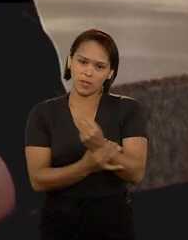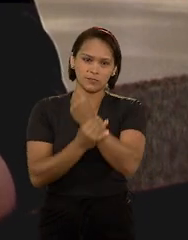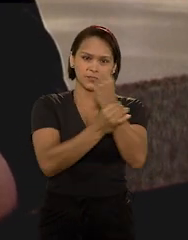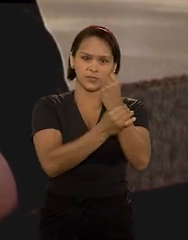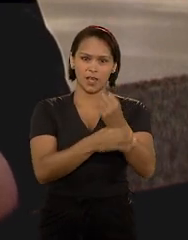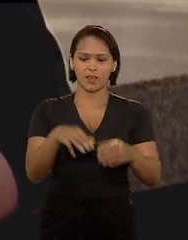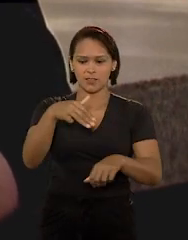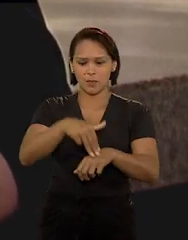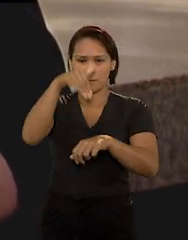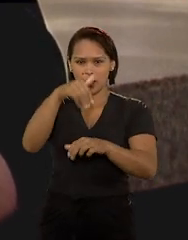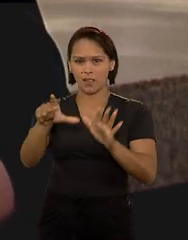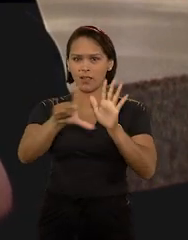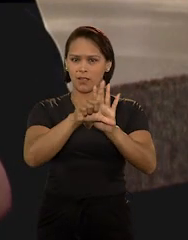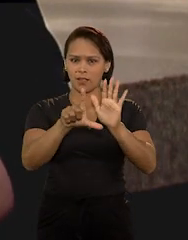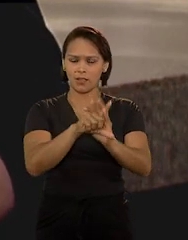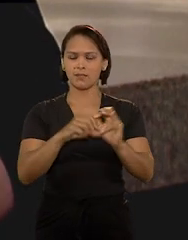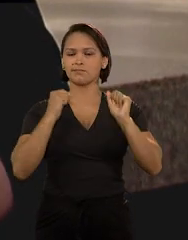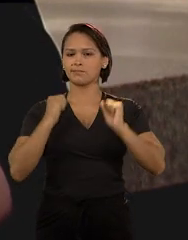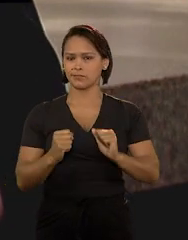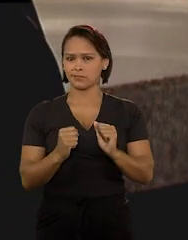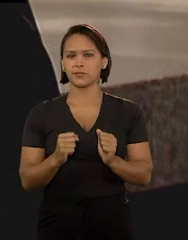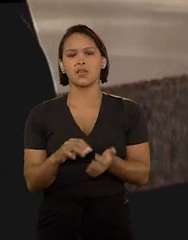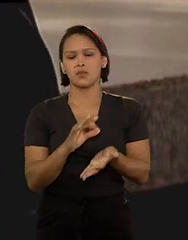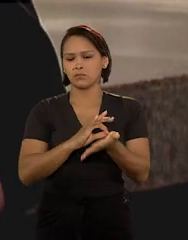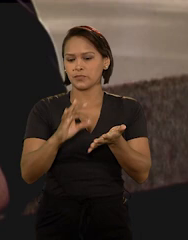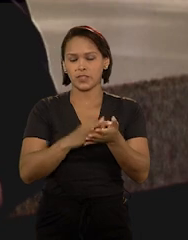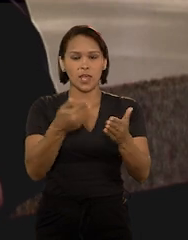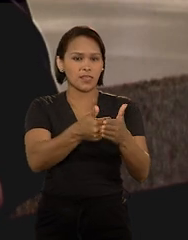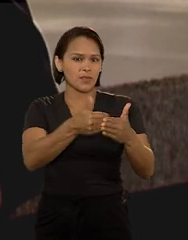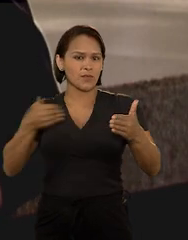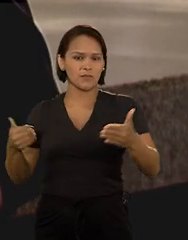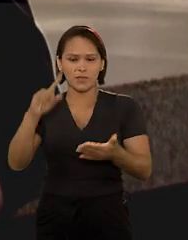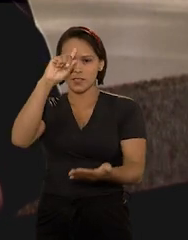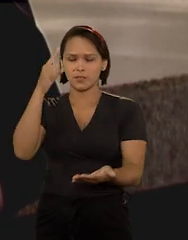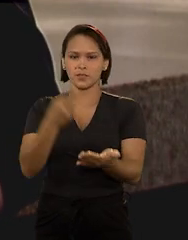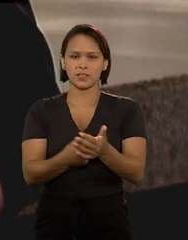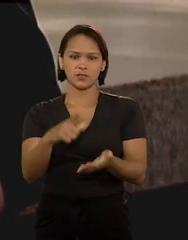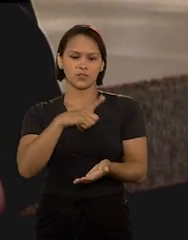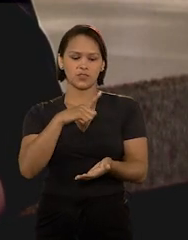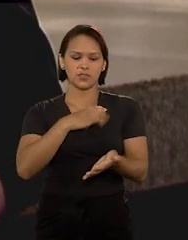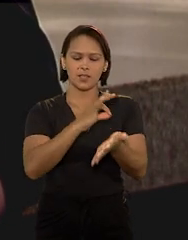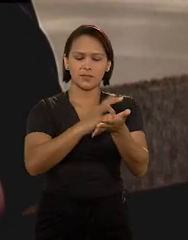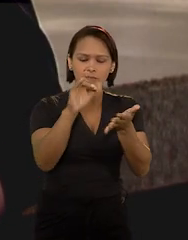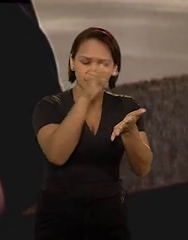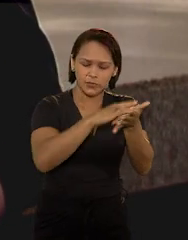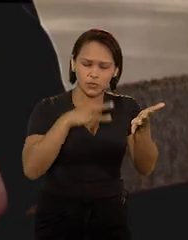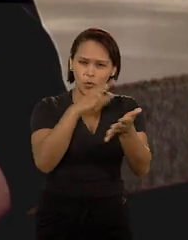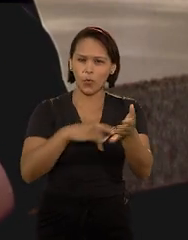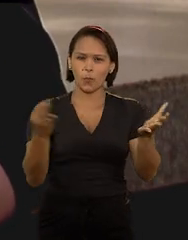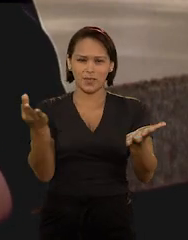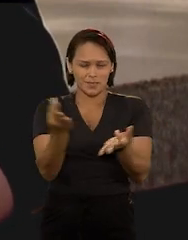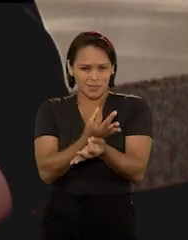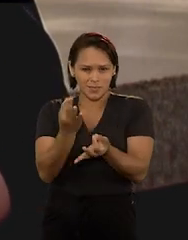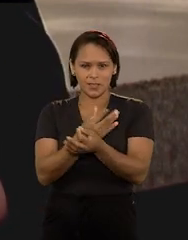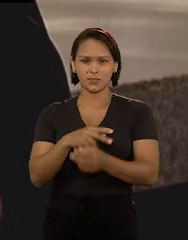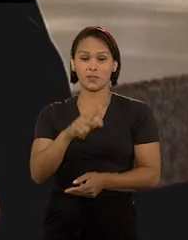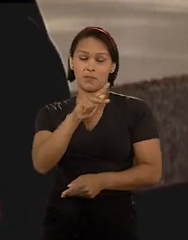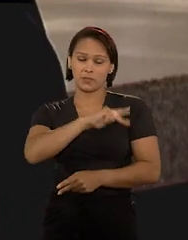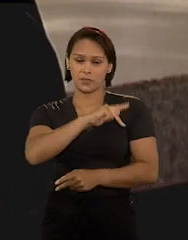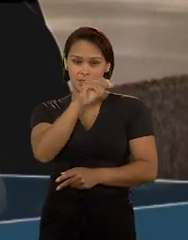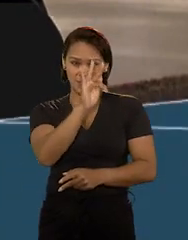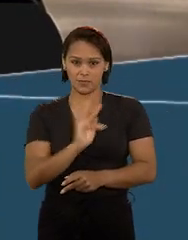aos magistrados pela Lei Orgânica da Magistratura, não os exonera da obrigação de efetivar o registro da arma na Polícia